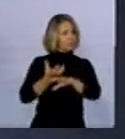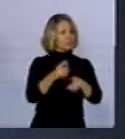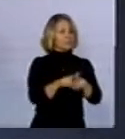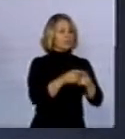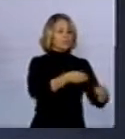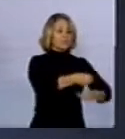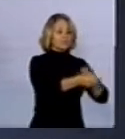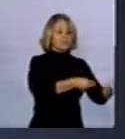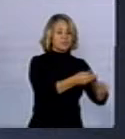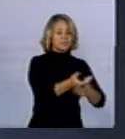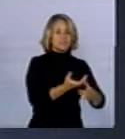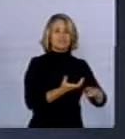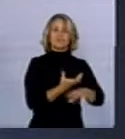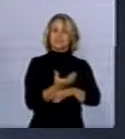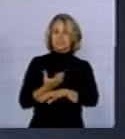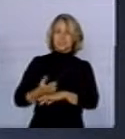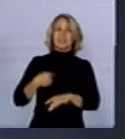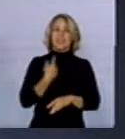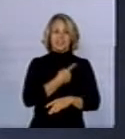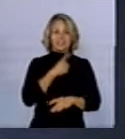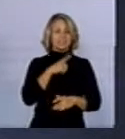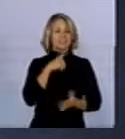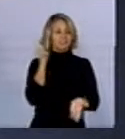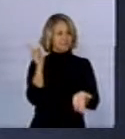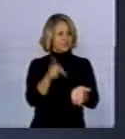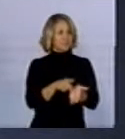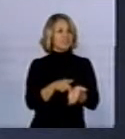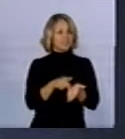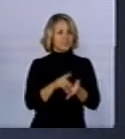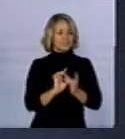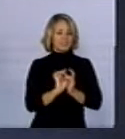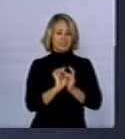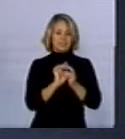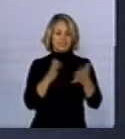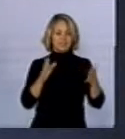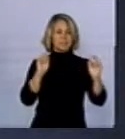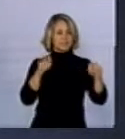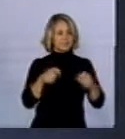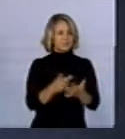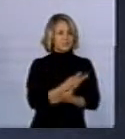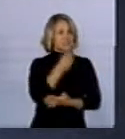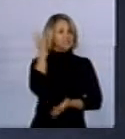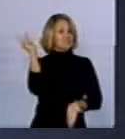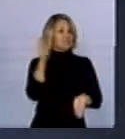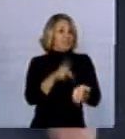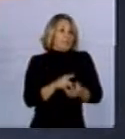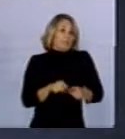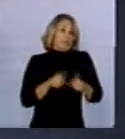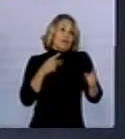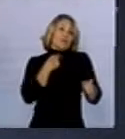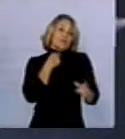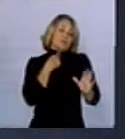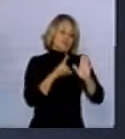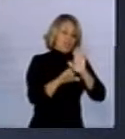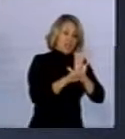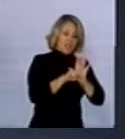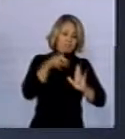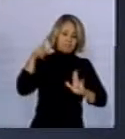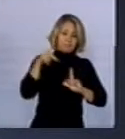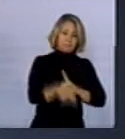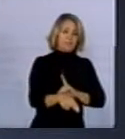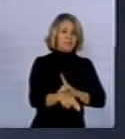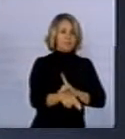de conteúdo, aí nós teríamos, efetivamente, a autorização para que isso acontecesse. Mas não pode a lei vedar ex